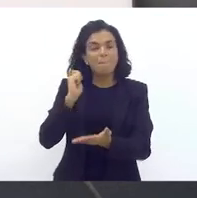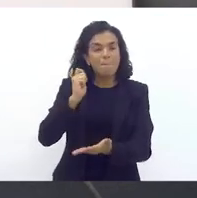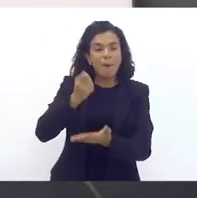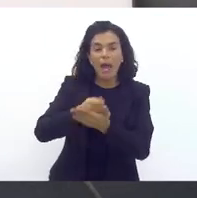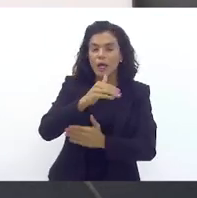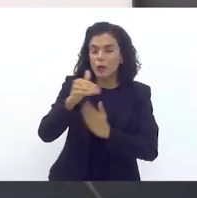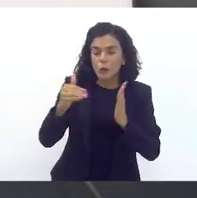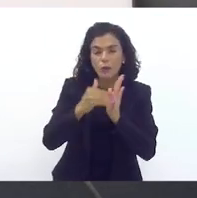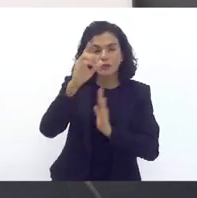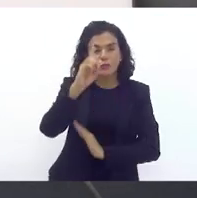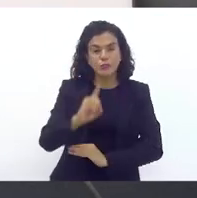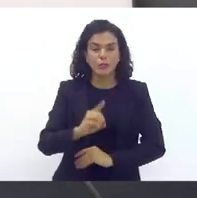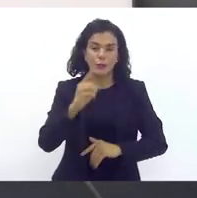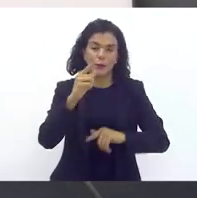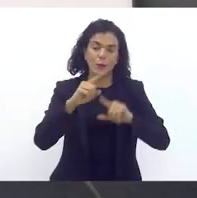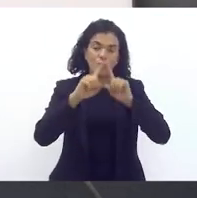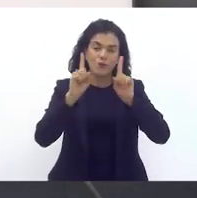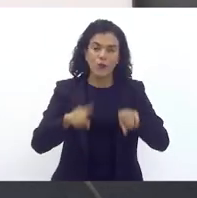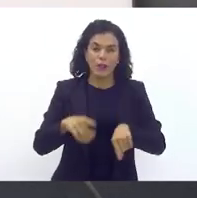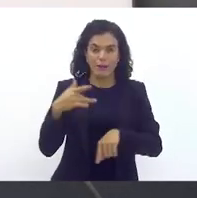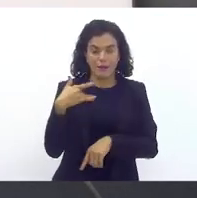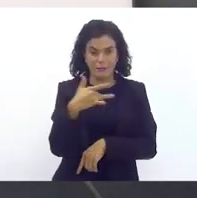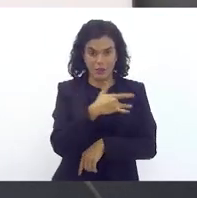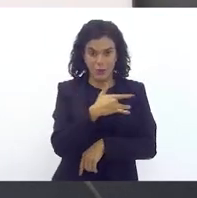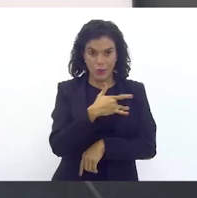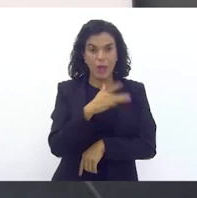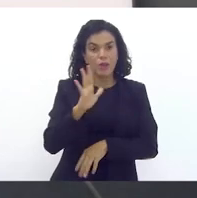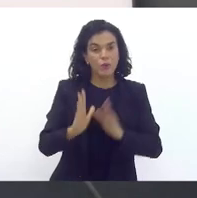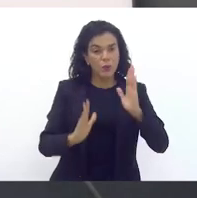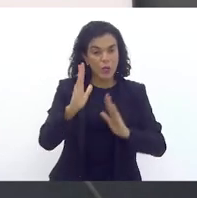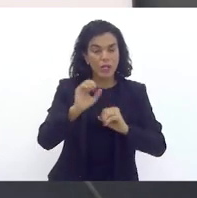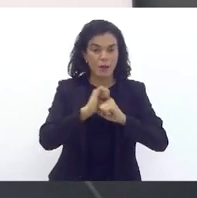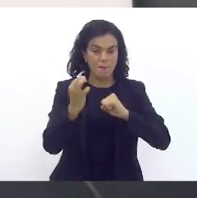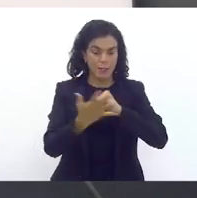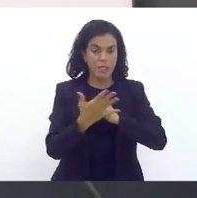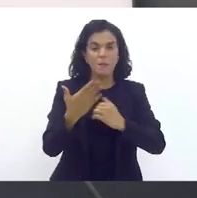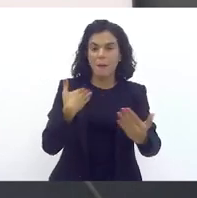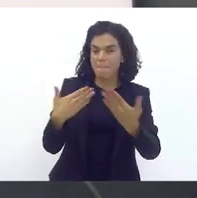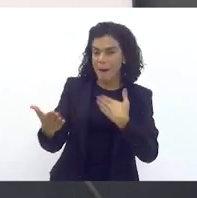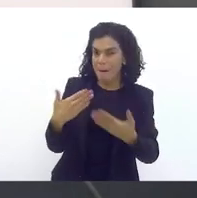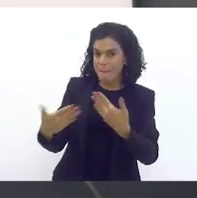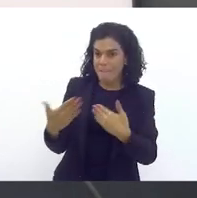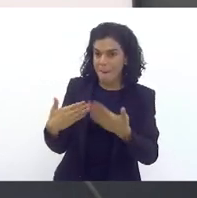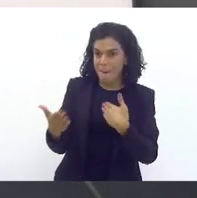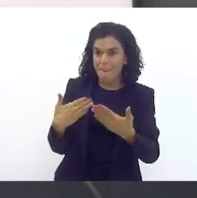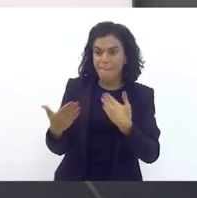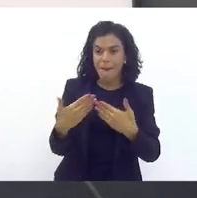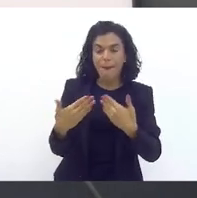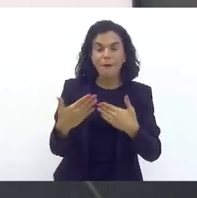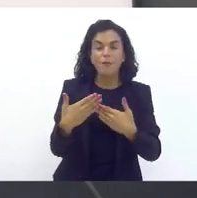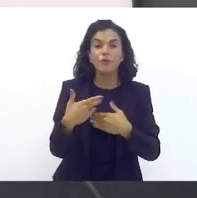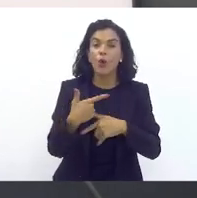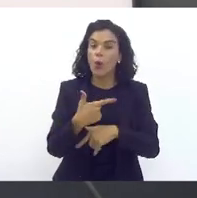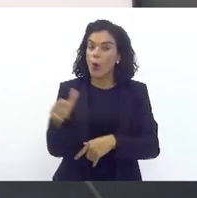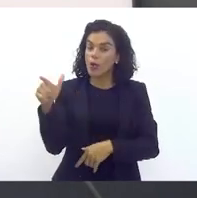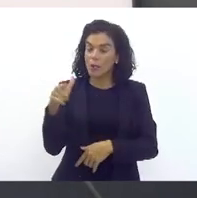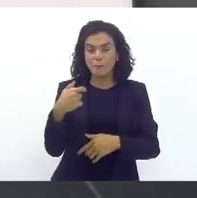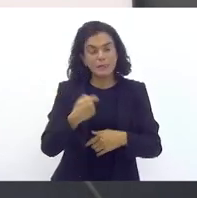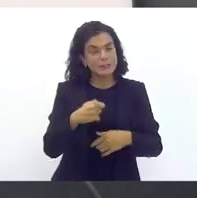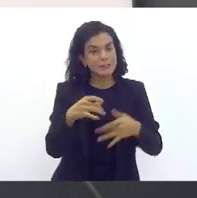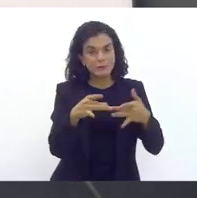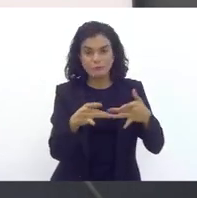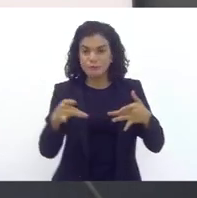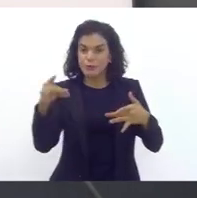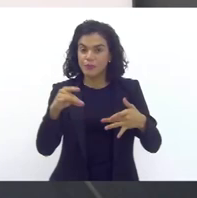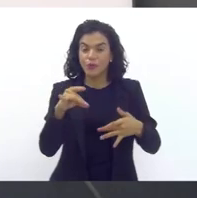do trabalhador da saúde, porque ele vai dar resposta. Ele deu durante a pandemia. E outra lacuna que eu não posso deixar de destacar é